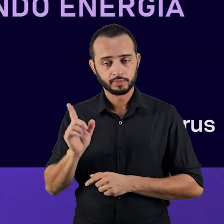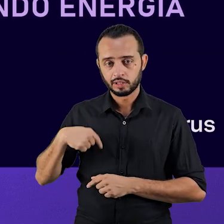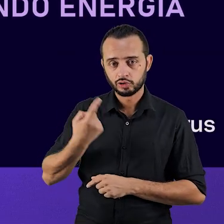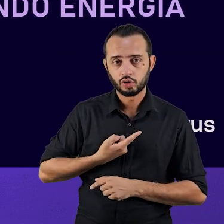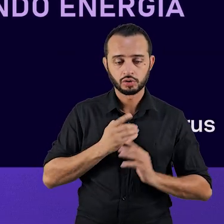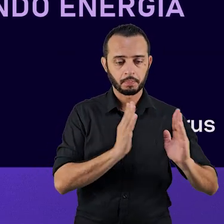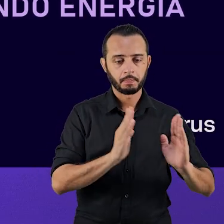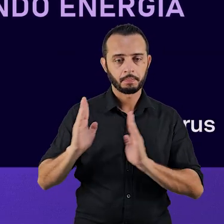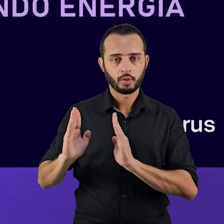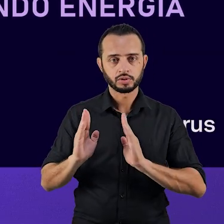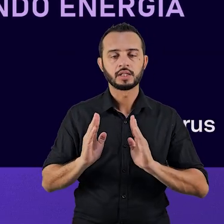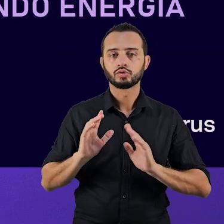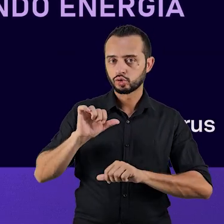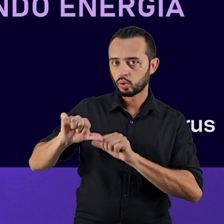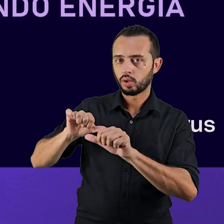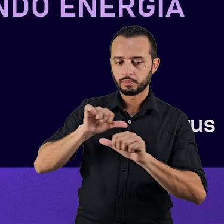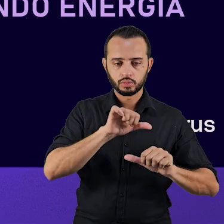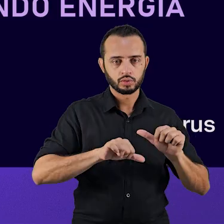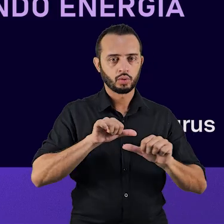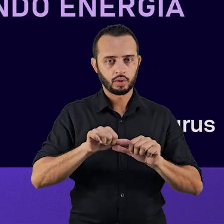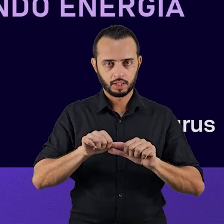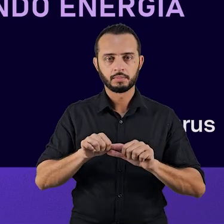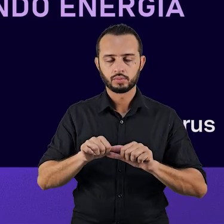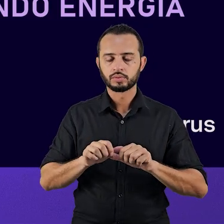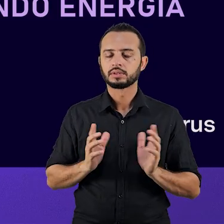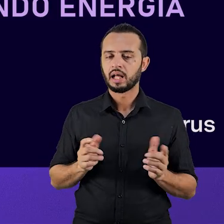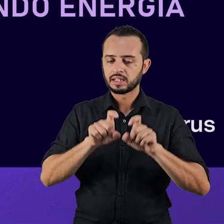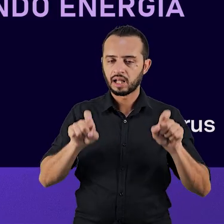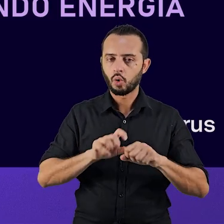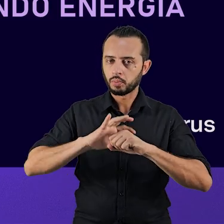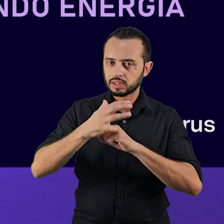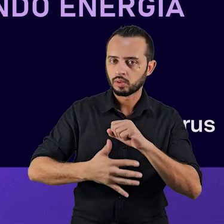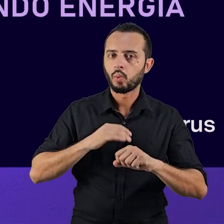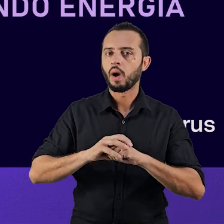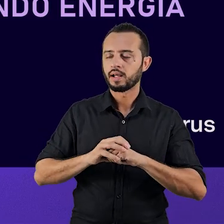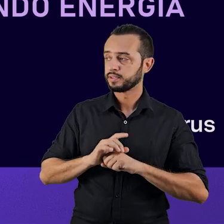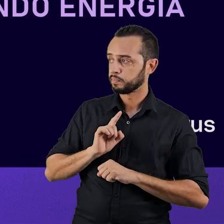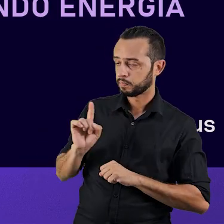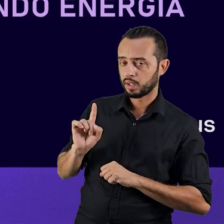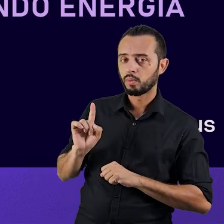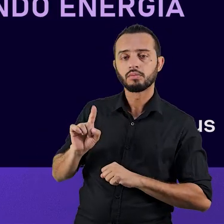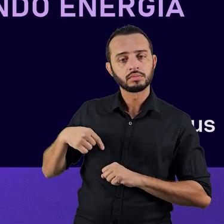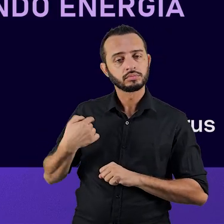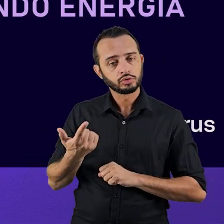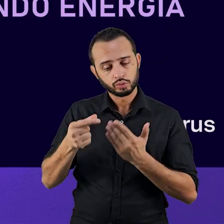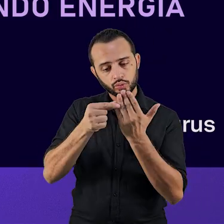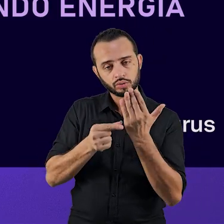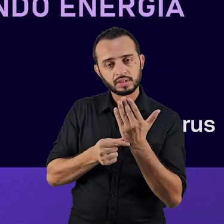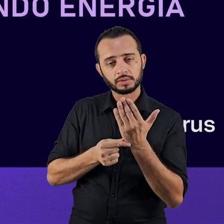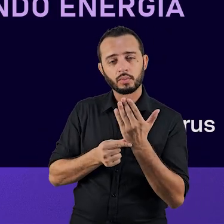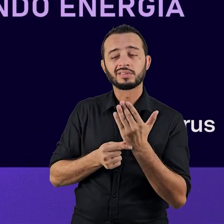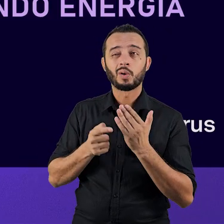trocamos um processo, podemos trocar um processo da computação clássica para alguns fenômenos na qual todas as portas ali